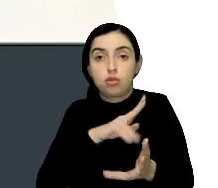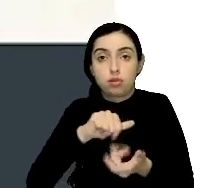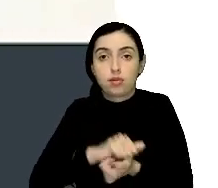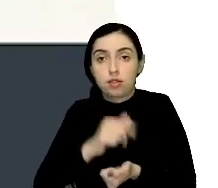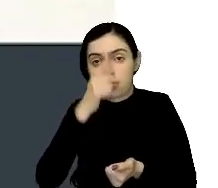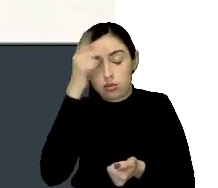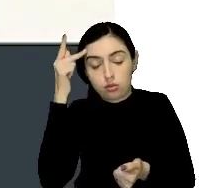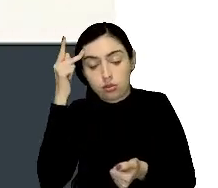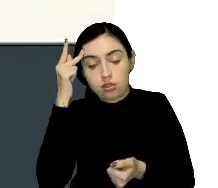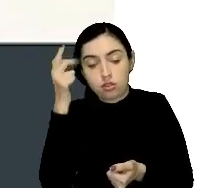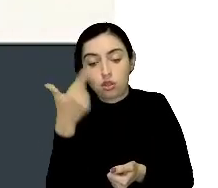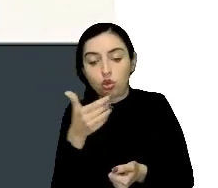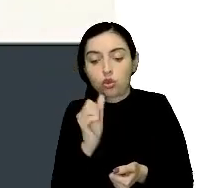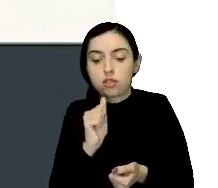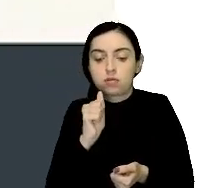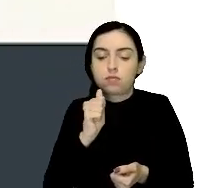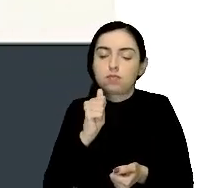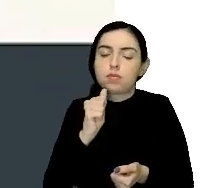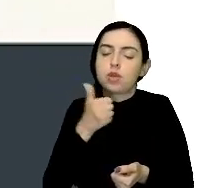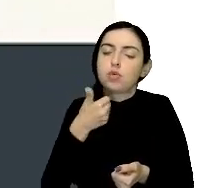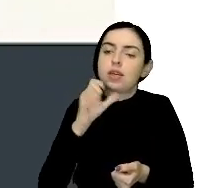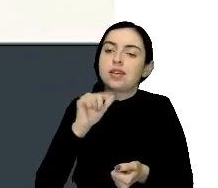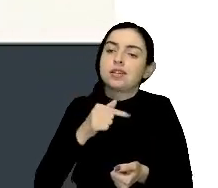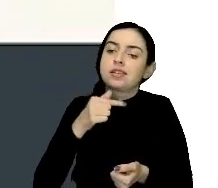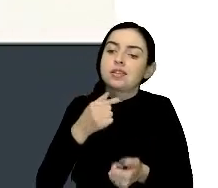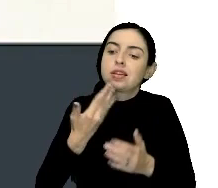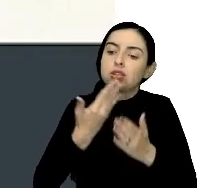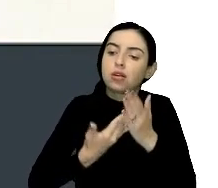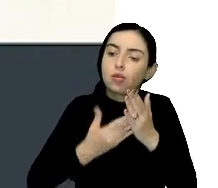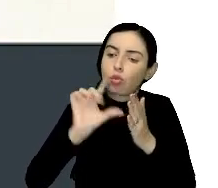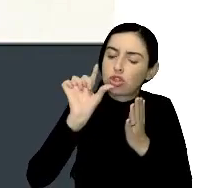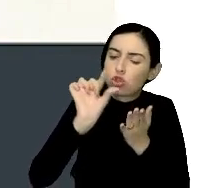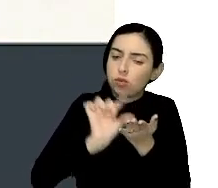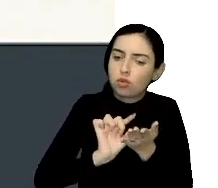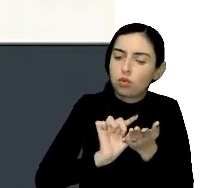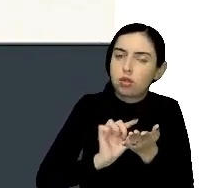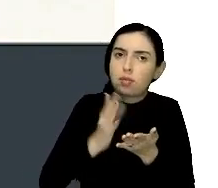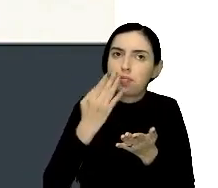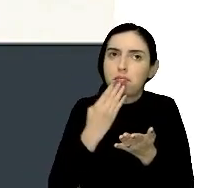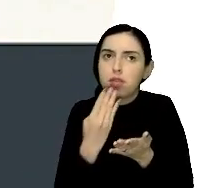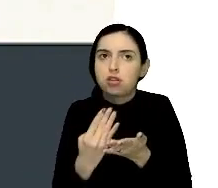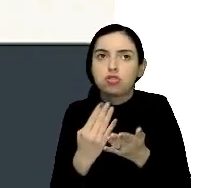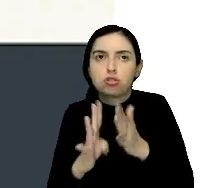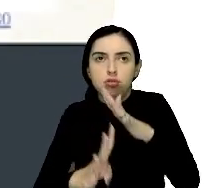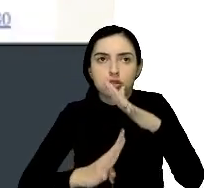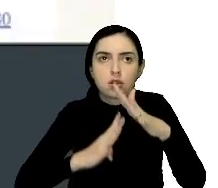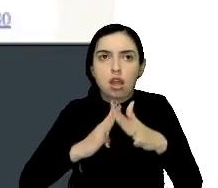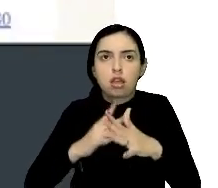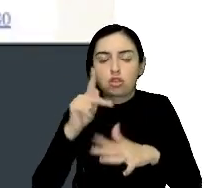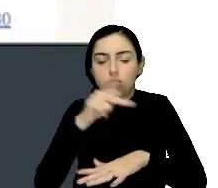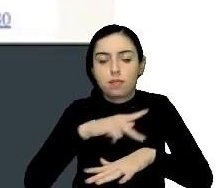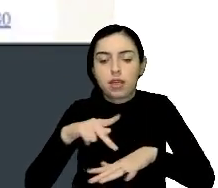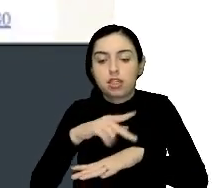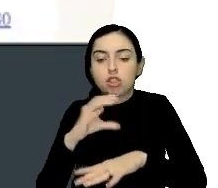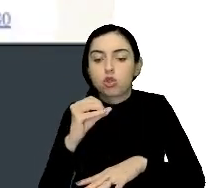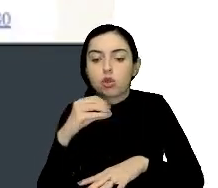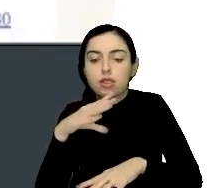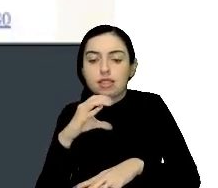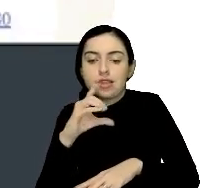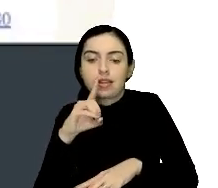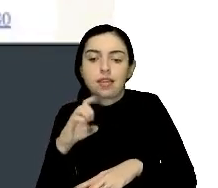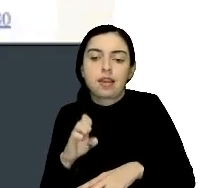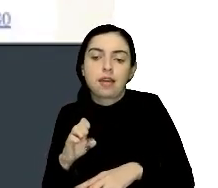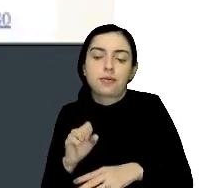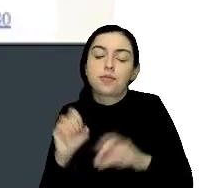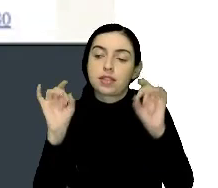2017 a gente já viu uma queda de pedidos de refúgio lá nos países da OCDE, especialmente de